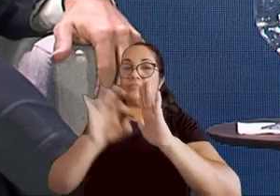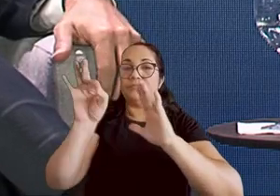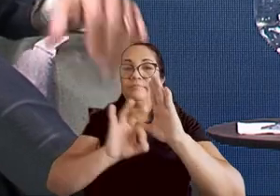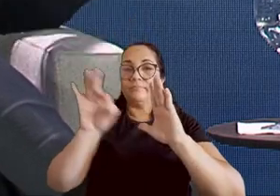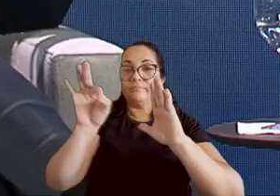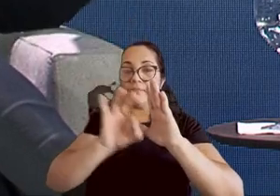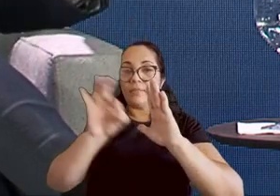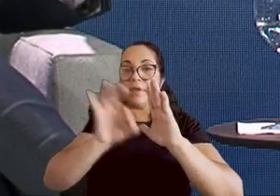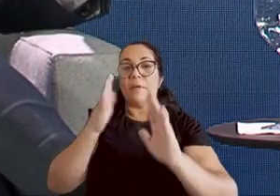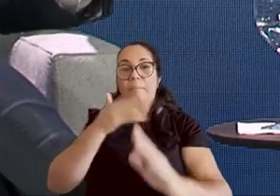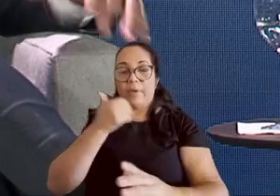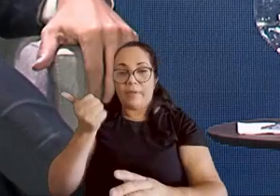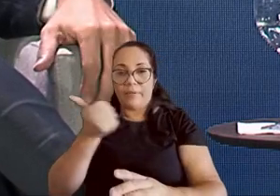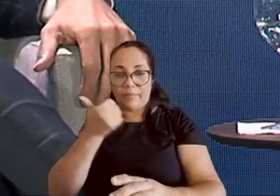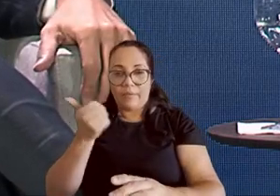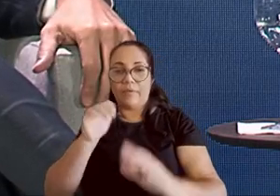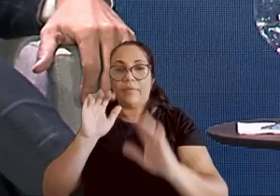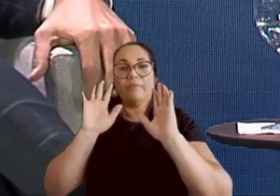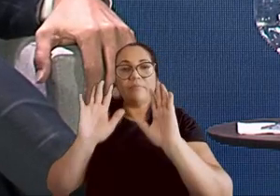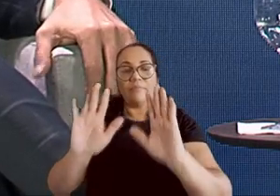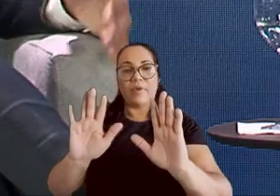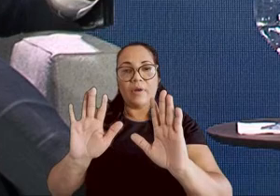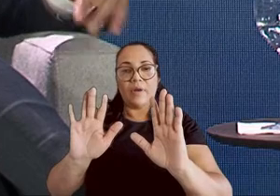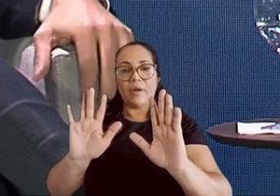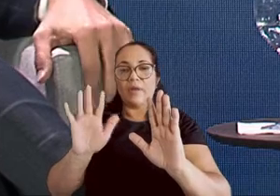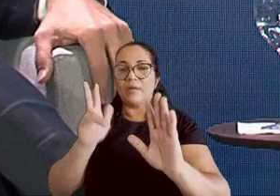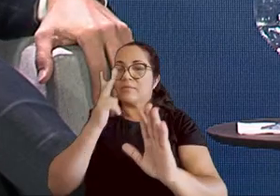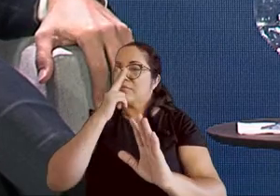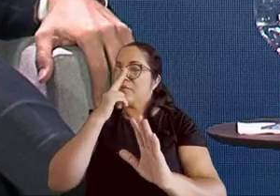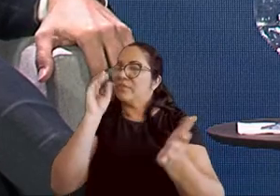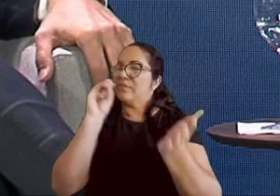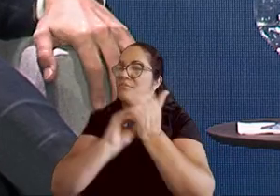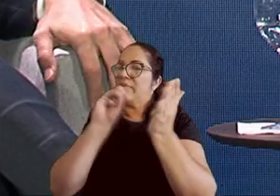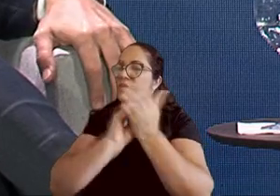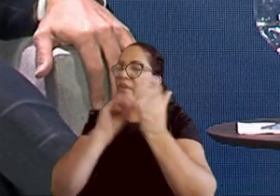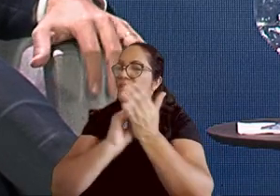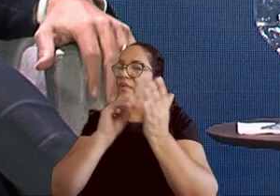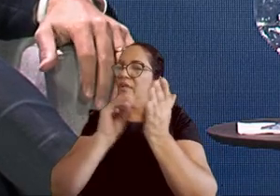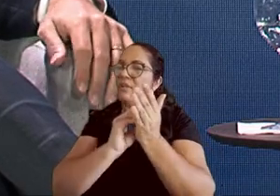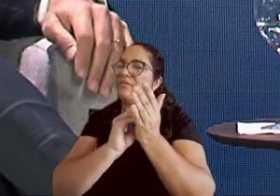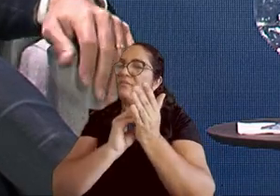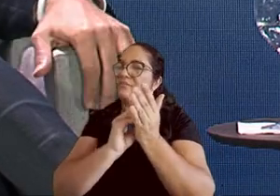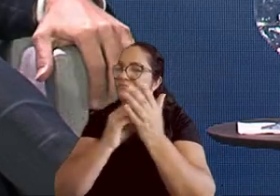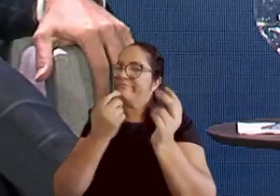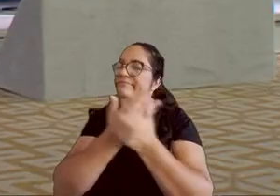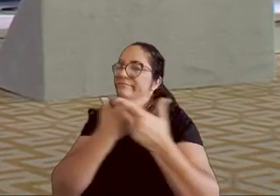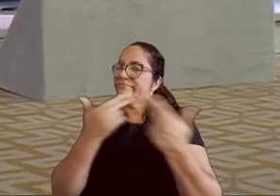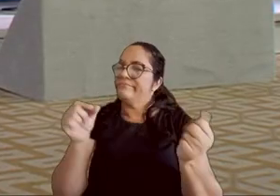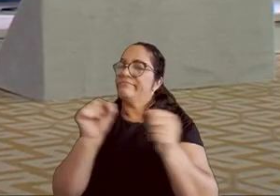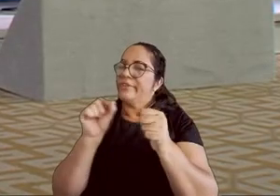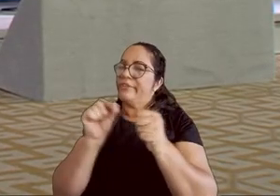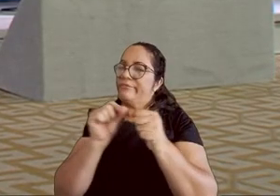melhor né mas eu acho que ela é insuficiente ainda para atrair um grande volume de investimento estrangeiro